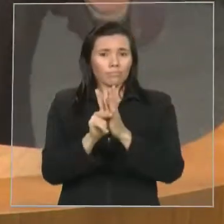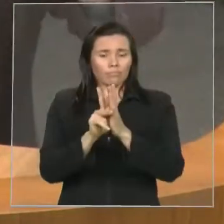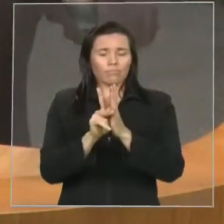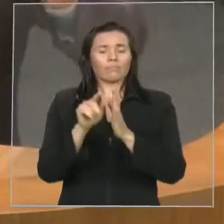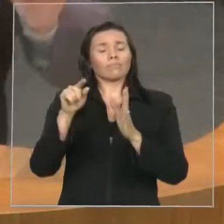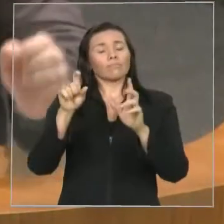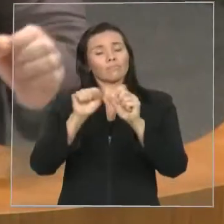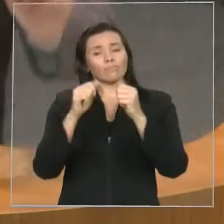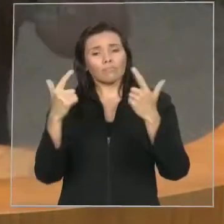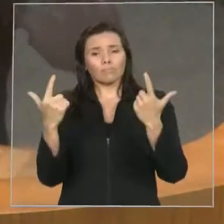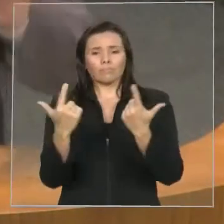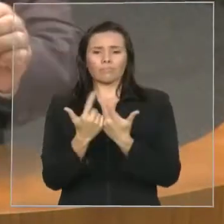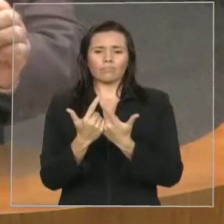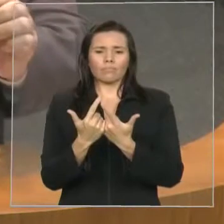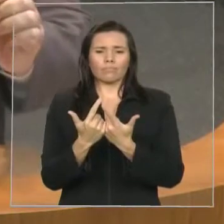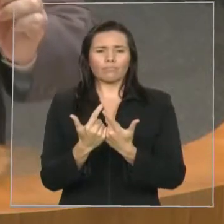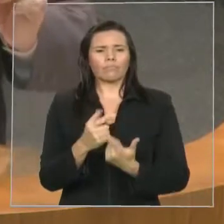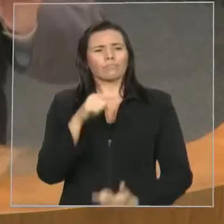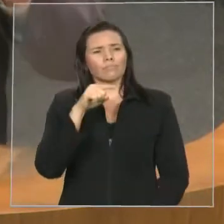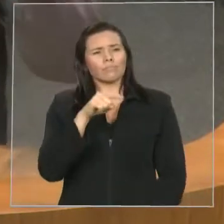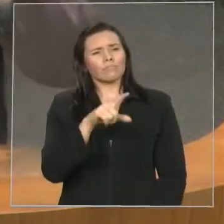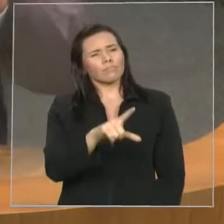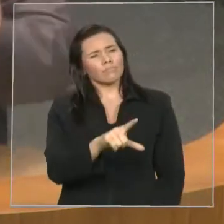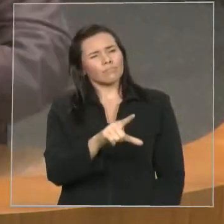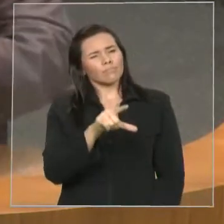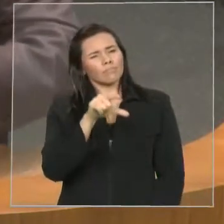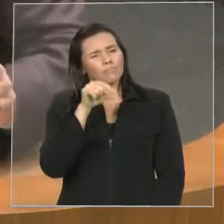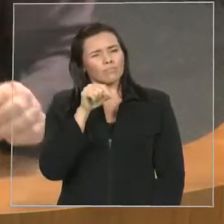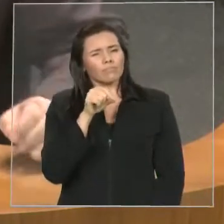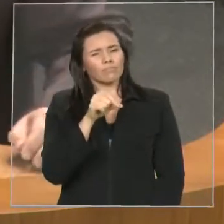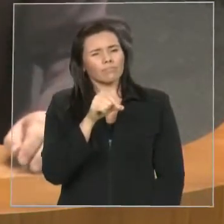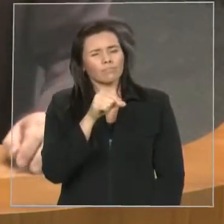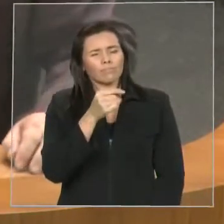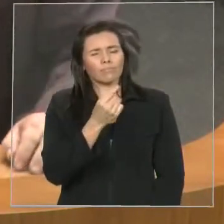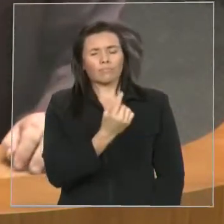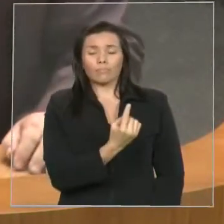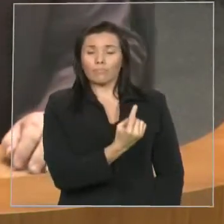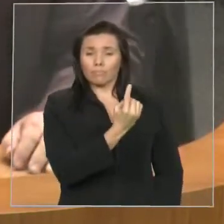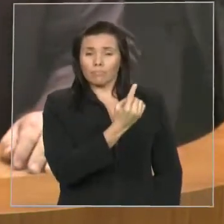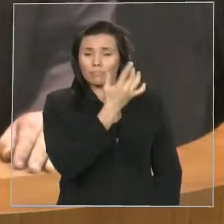uma excelente escolha.